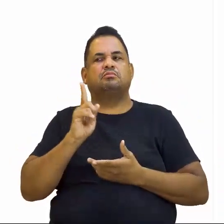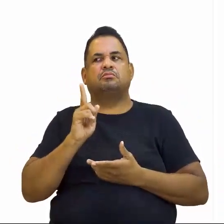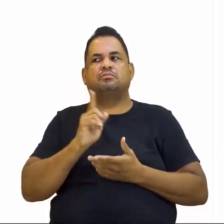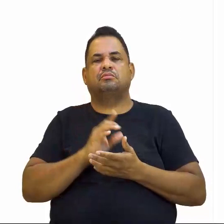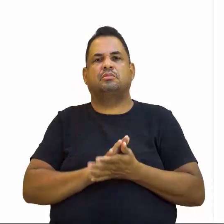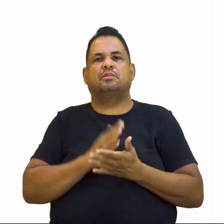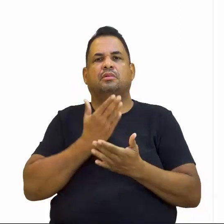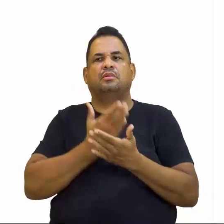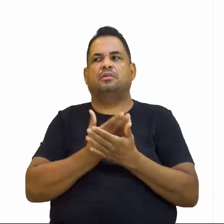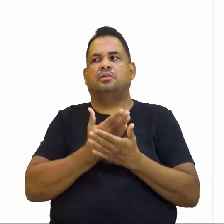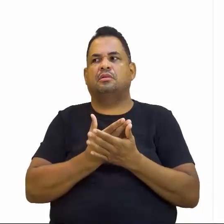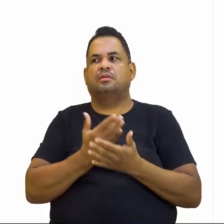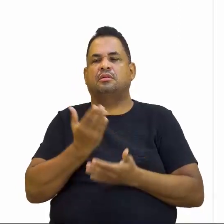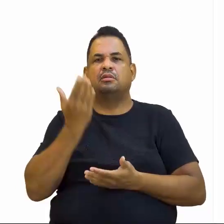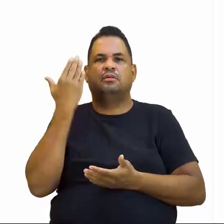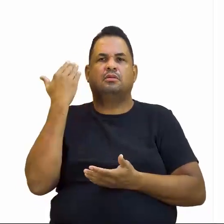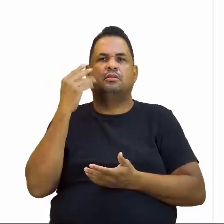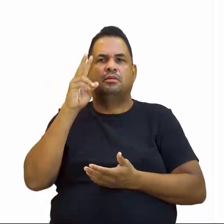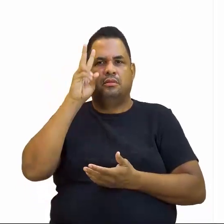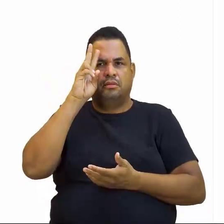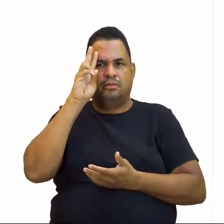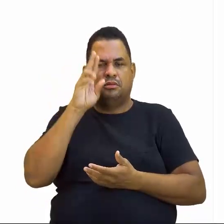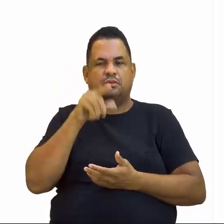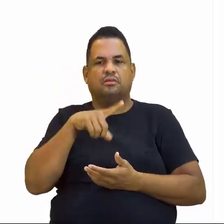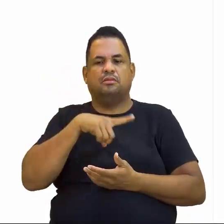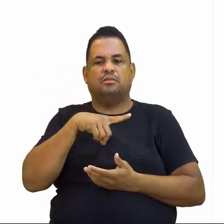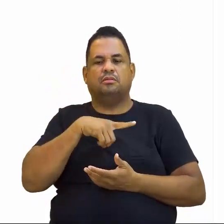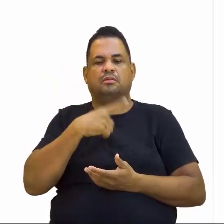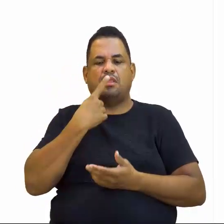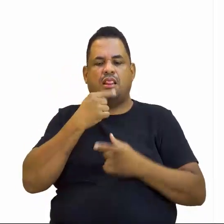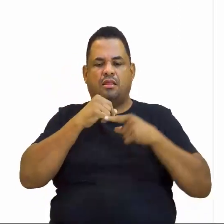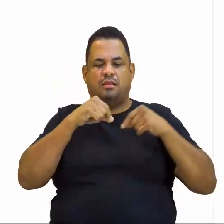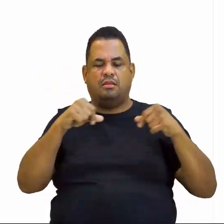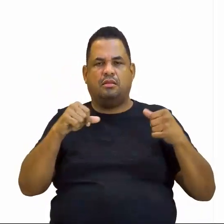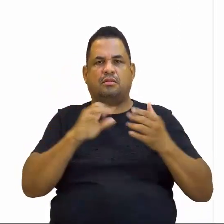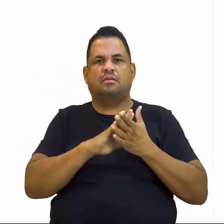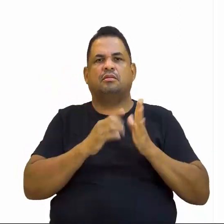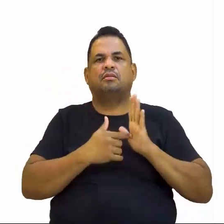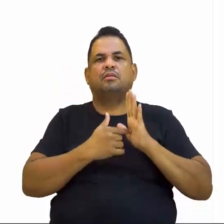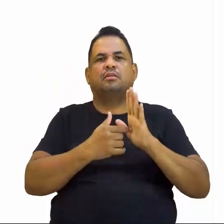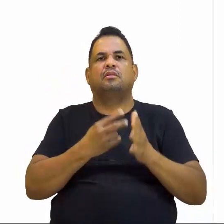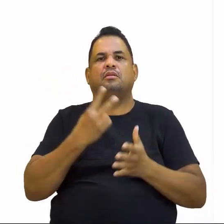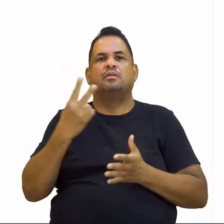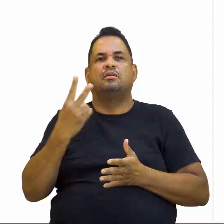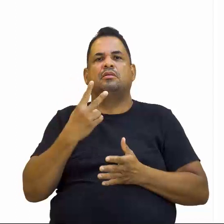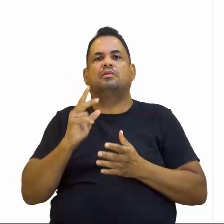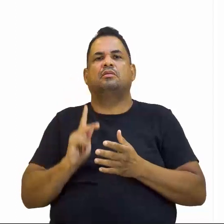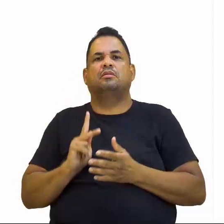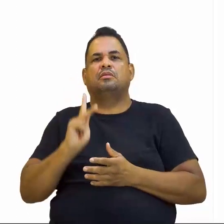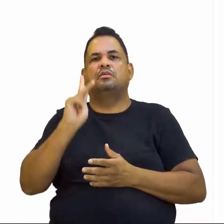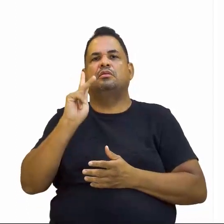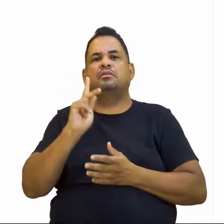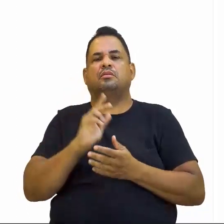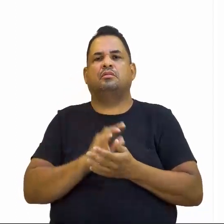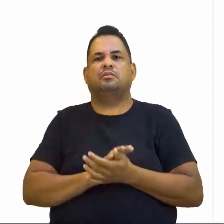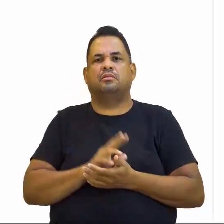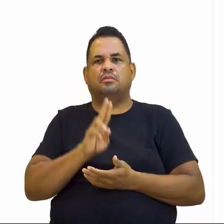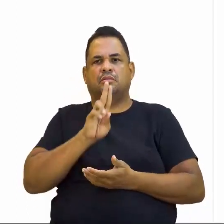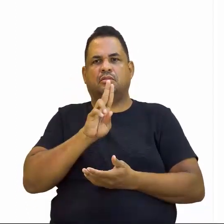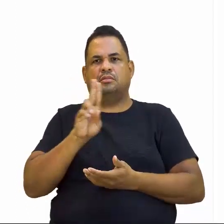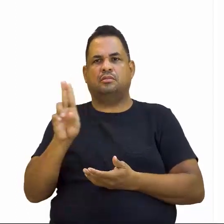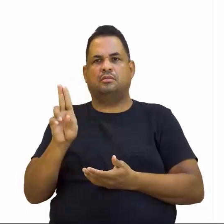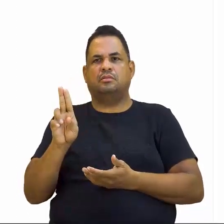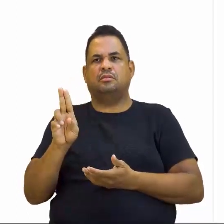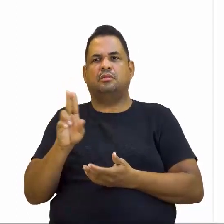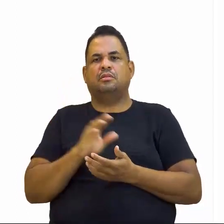aula anterior, lembram? Que a gente tinha sal que apresentavam dois cátions, e aí a nomenclatura a